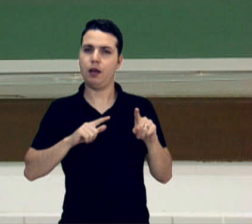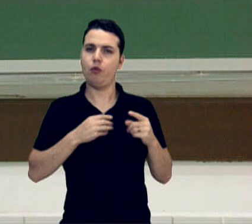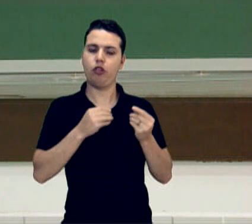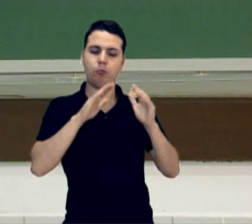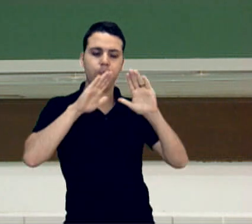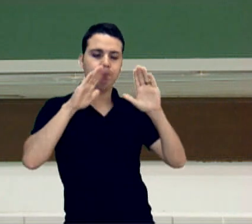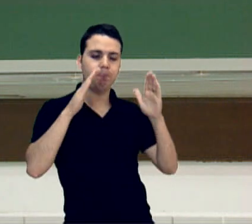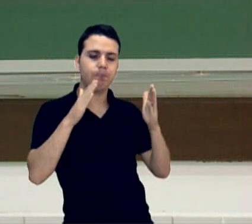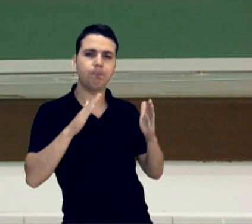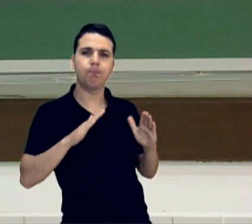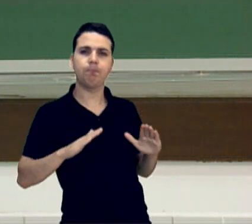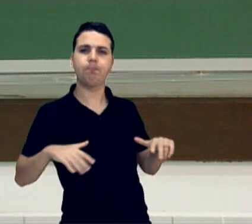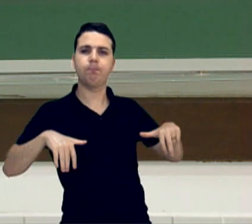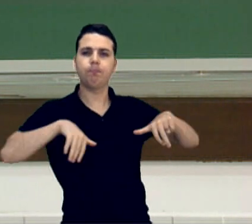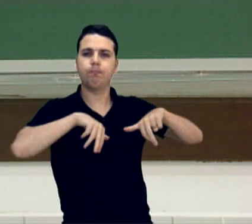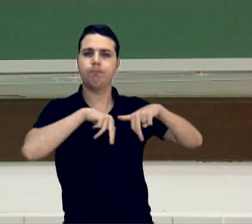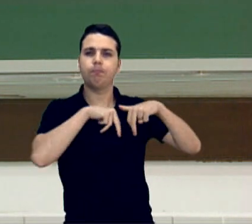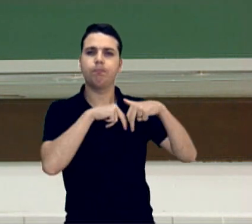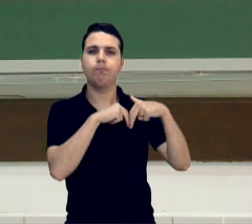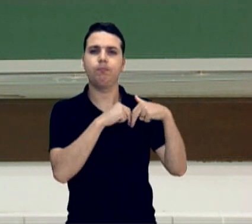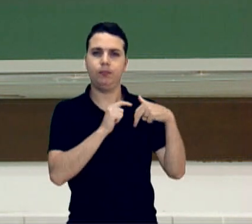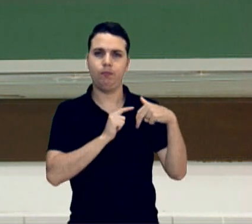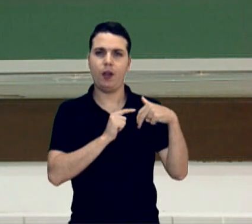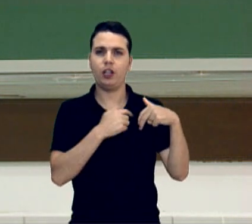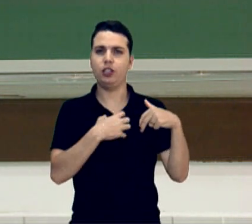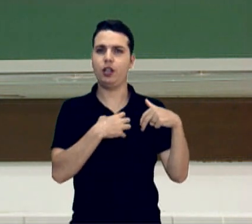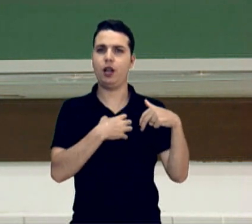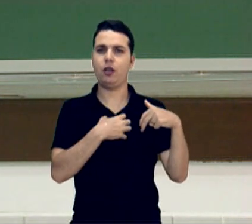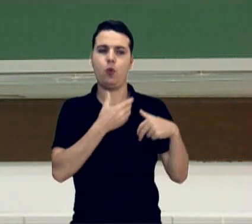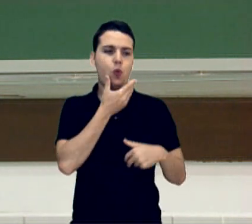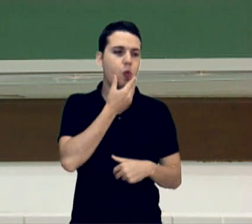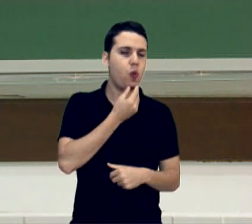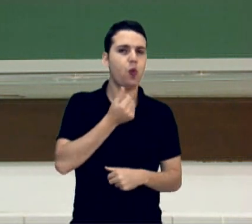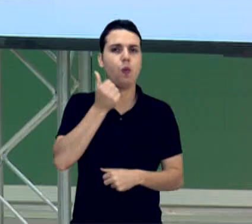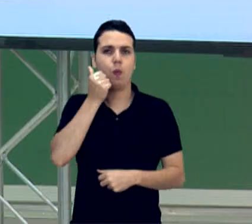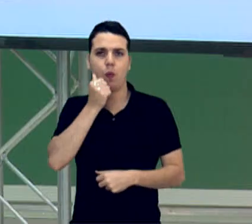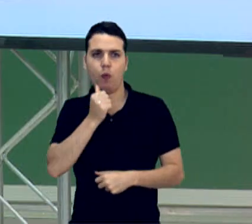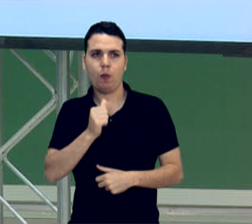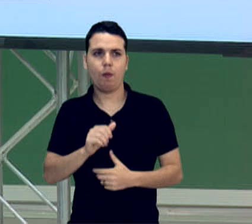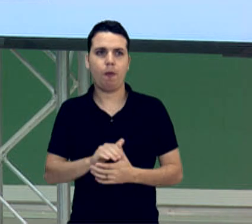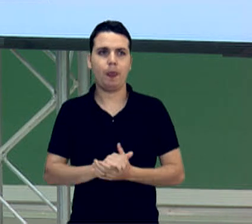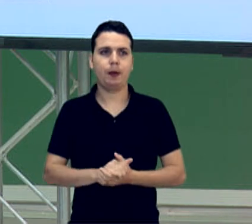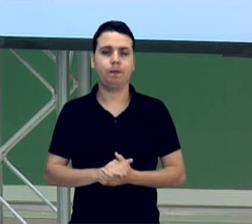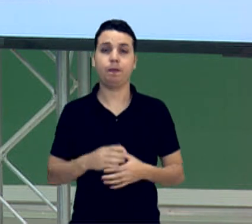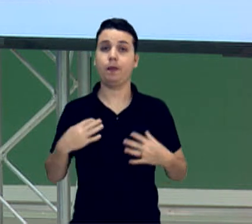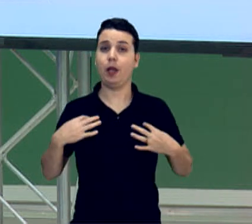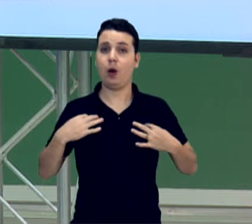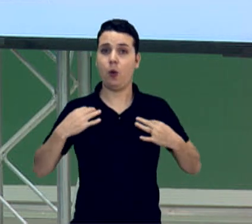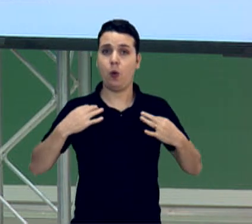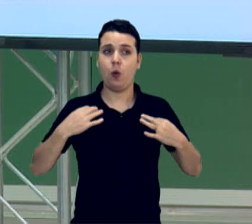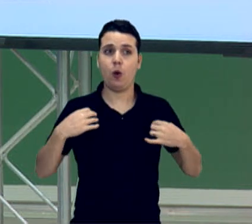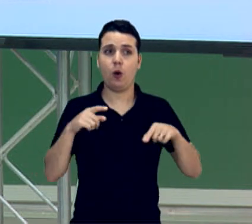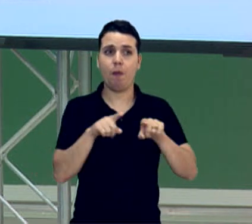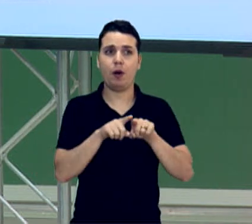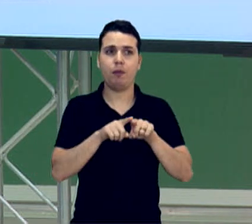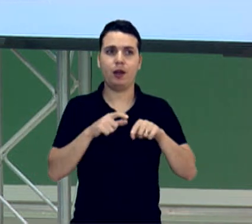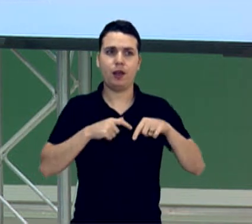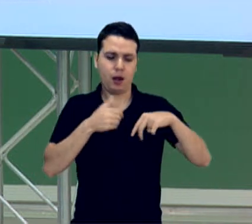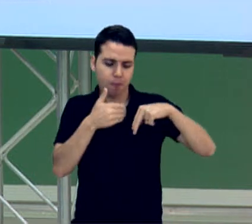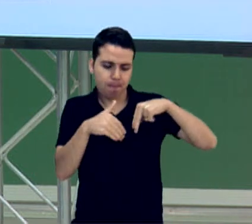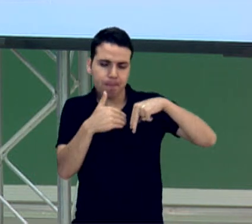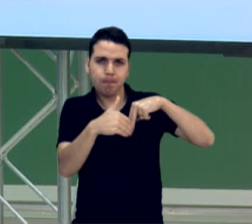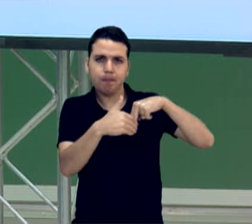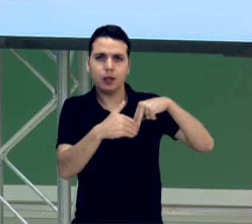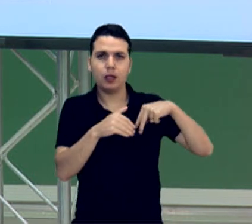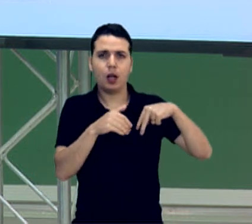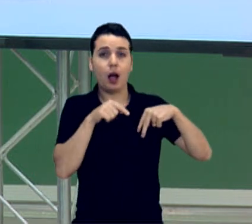sensual, né? Dos dois, né? Tanto do rapaz quanto da moça, certo? A vestimenta, como eu falei para vocês, vestidos com recortes, no caso